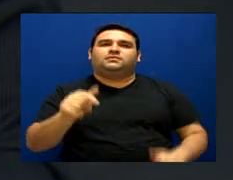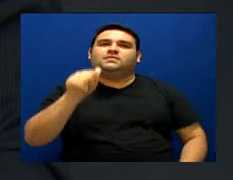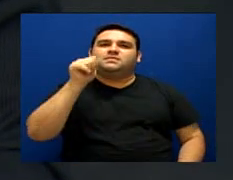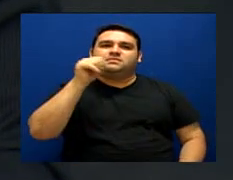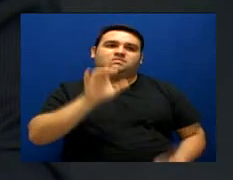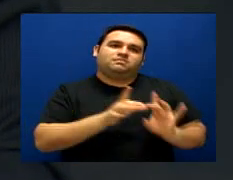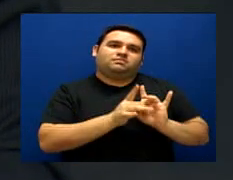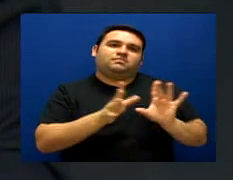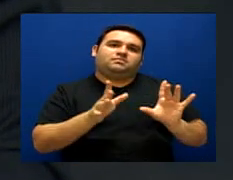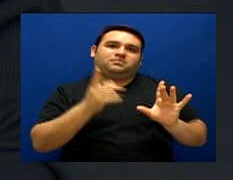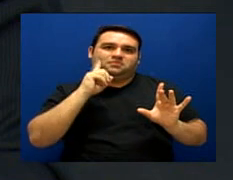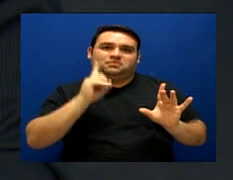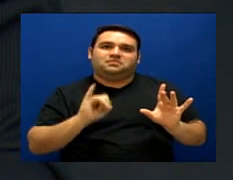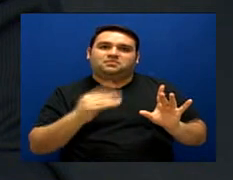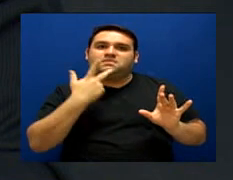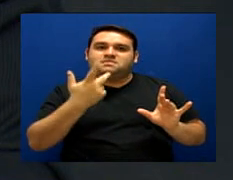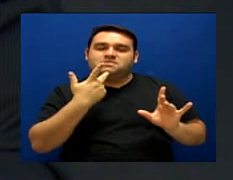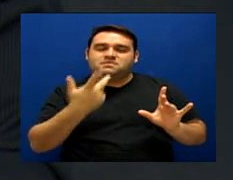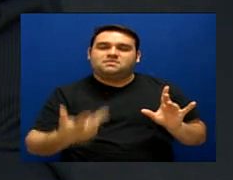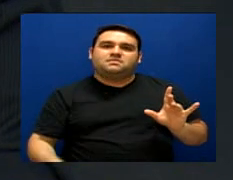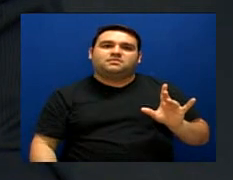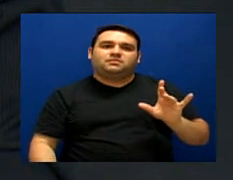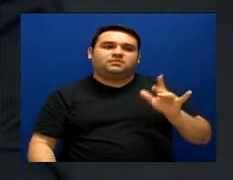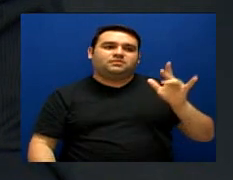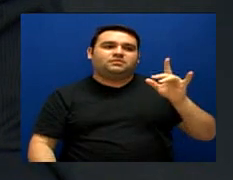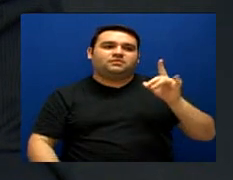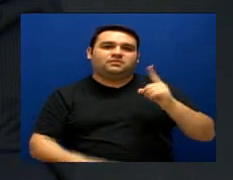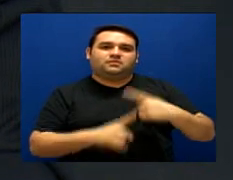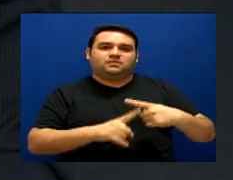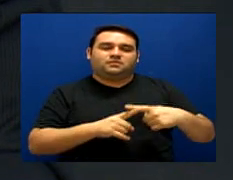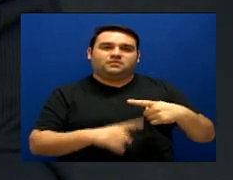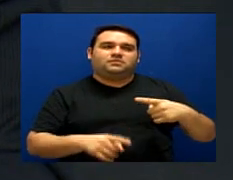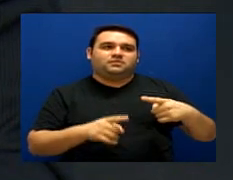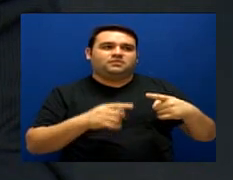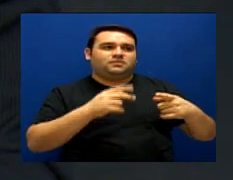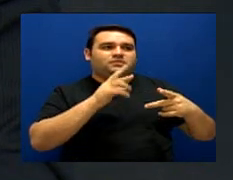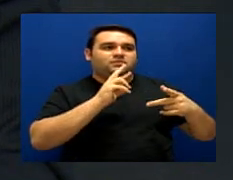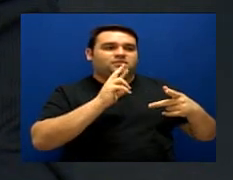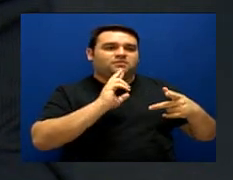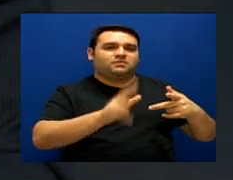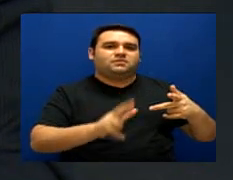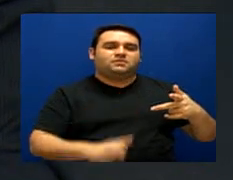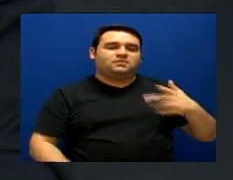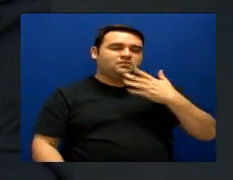se você me permite, não sei se você falaria para poder dar uma palavra,